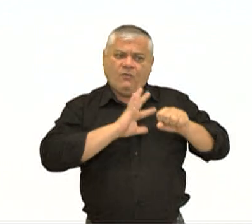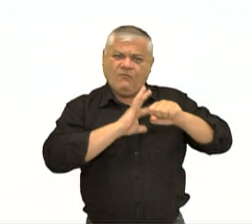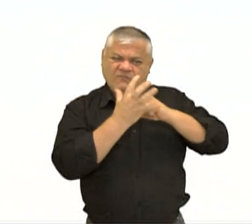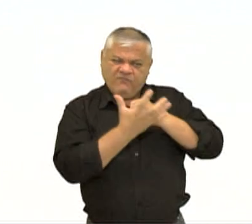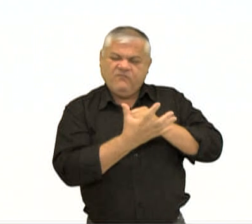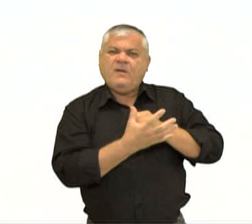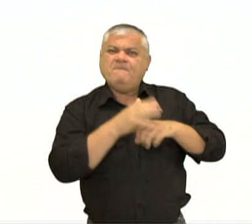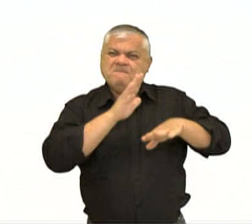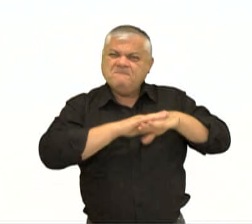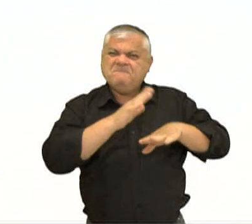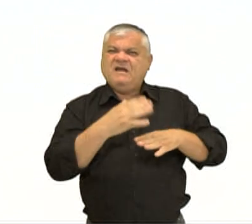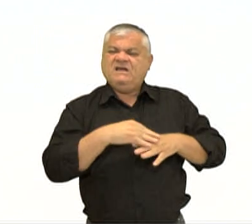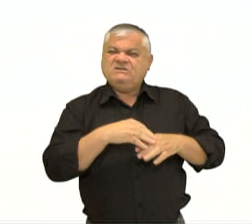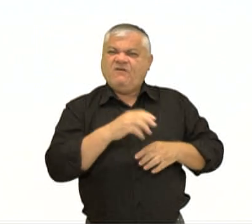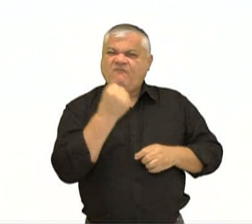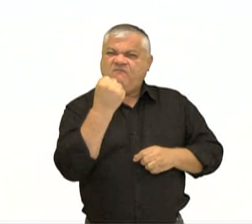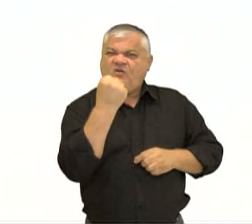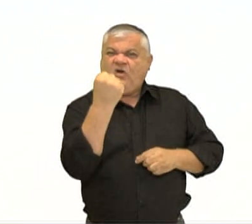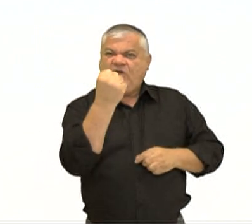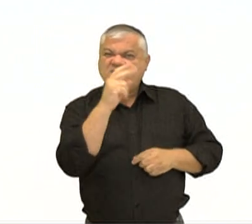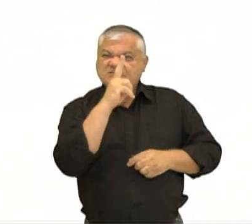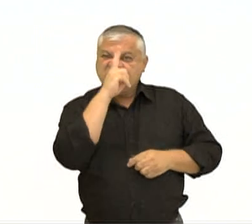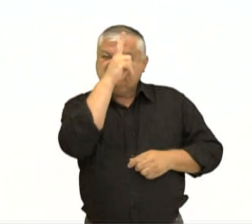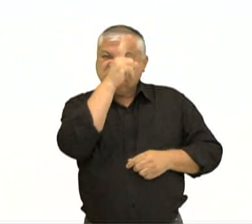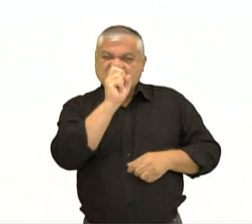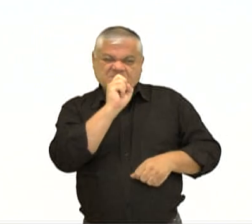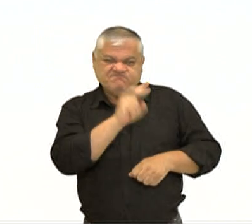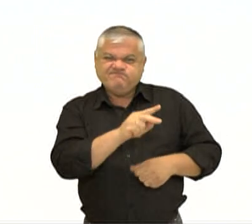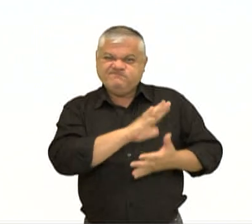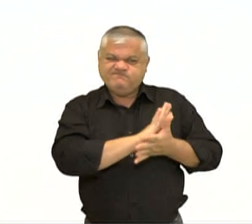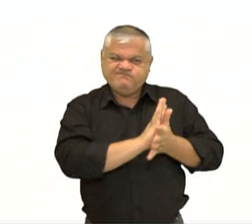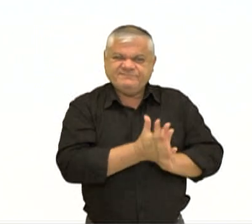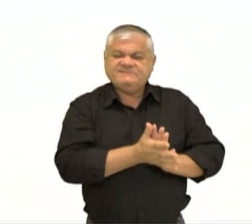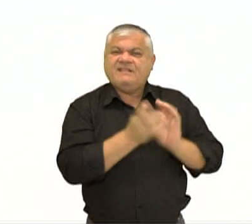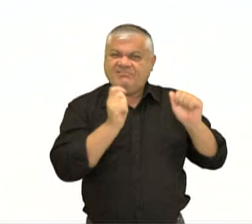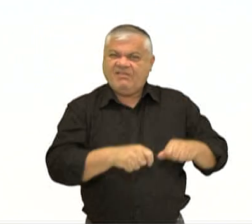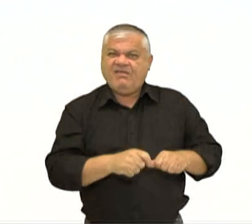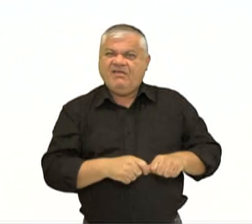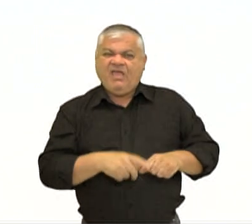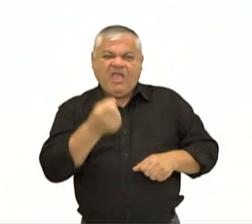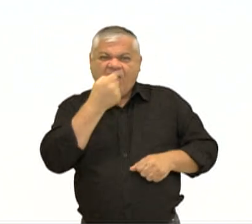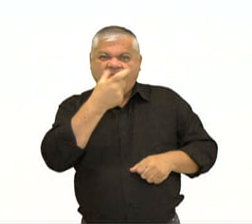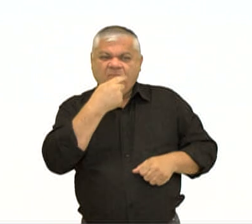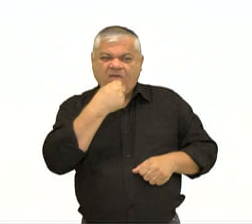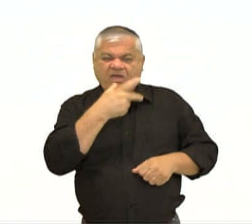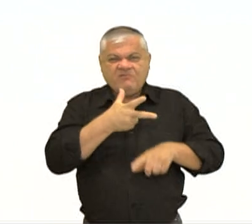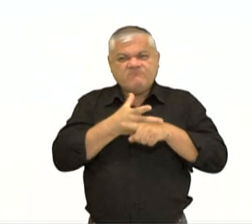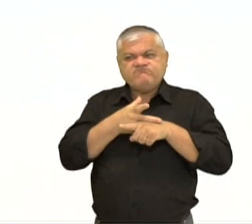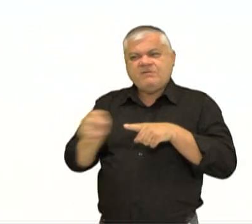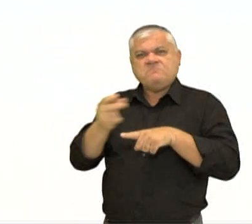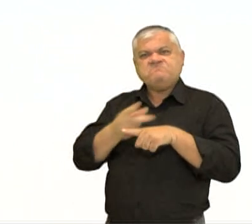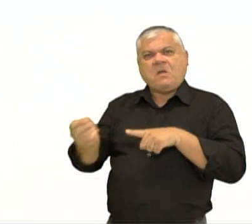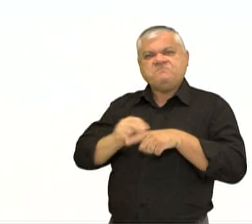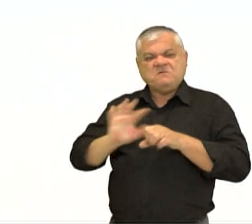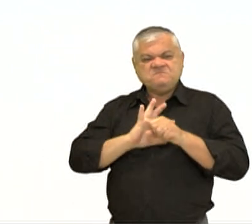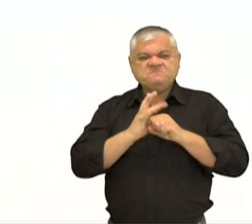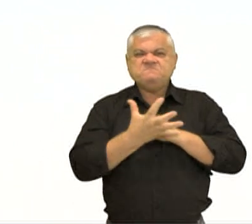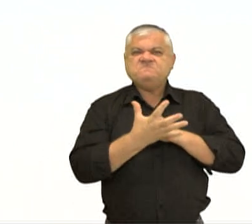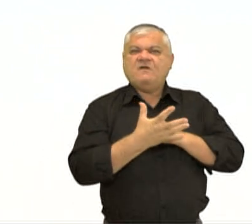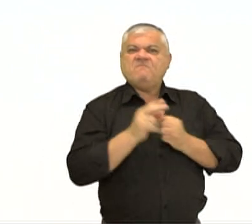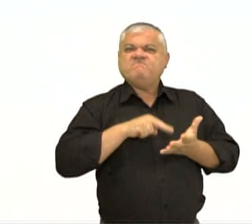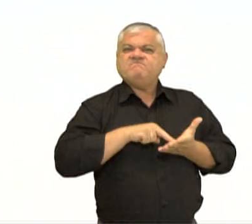mais infeccioso, ainda mais resistente a medicamentos, tá? Então, se esta mutação que